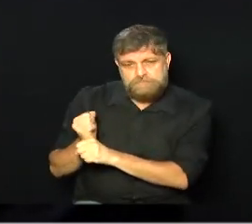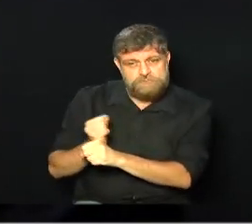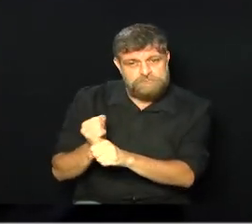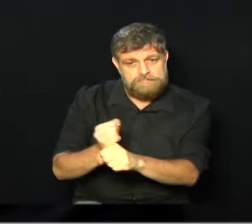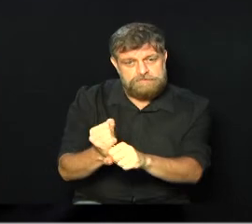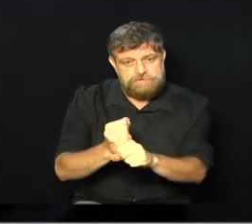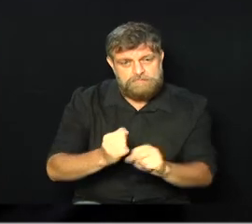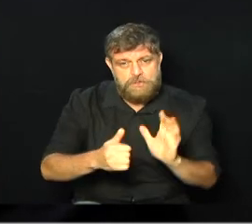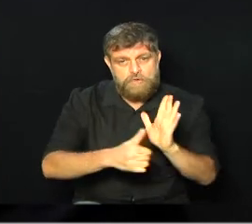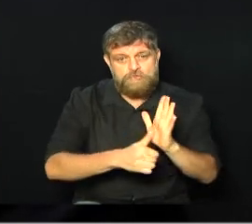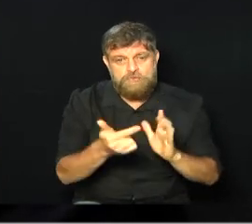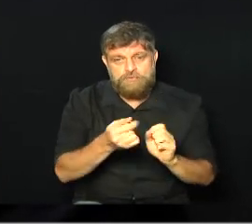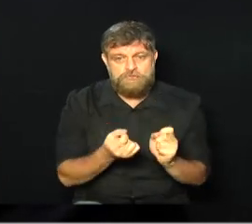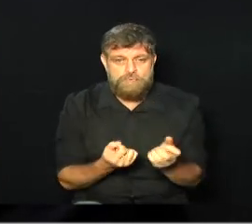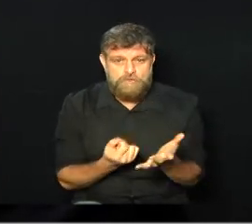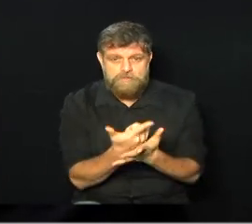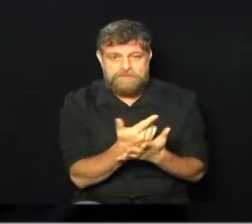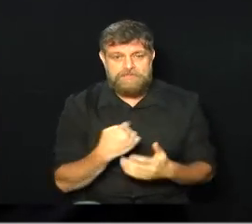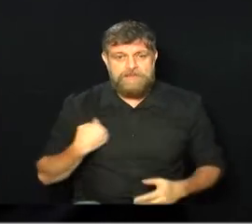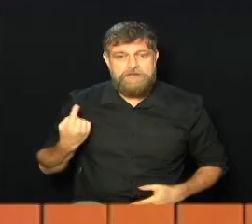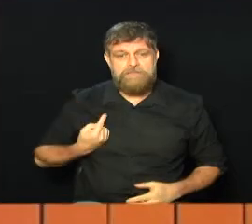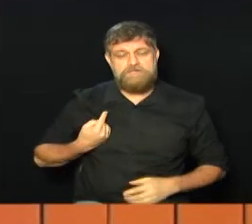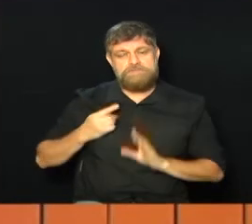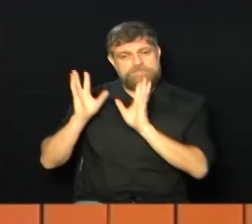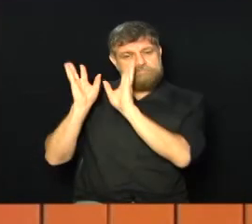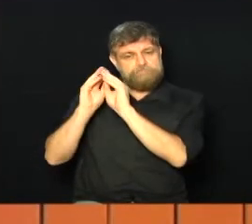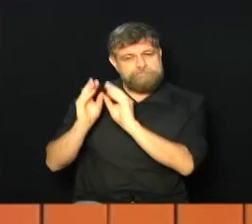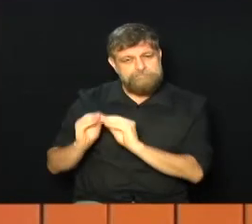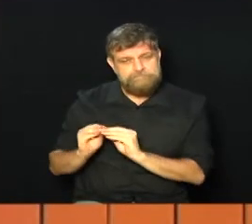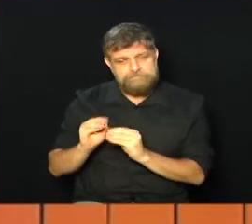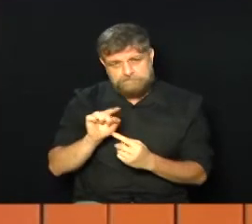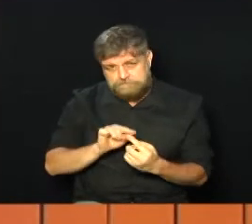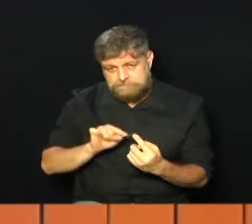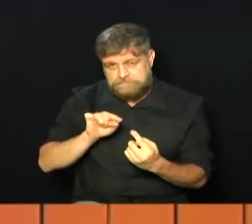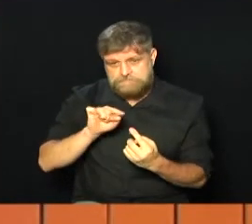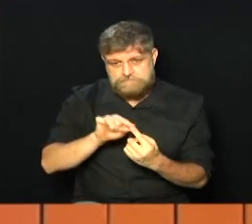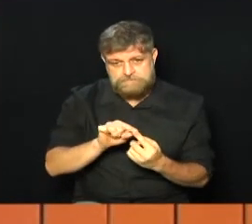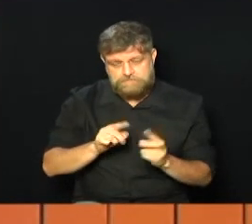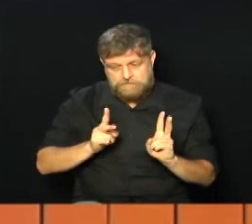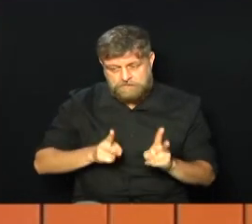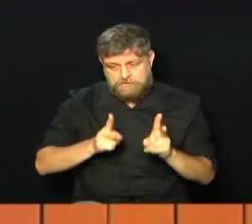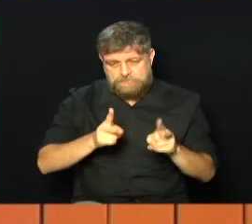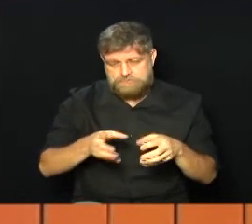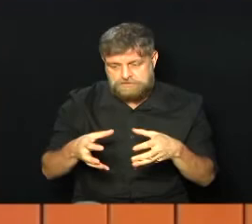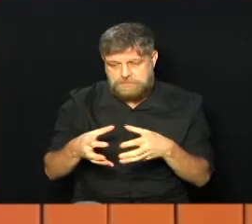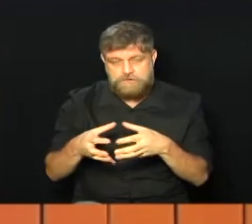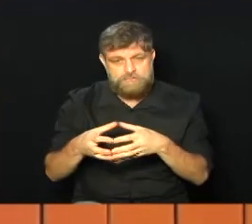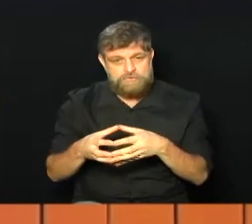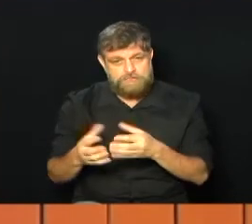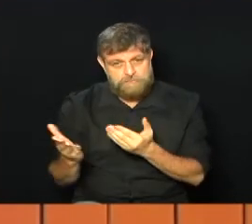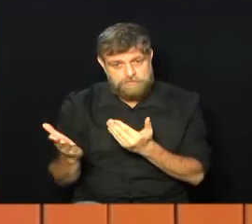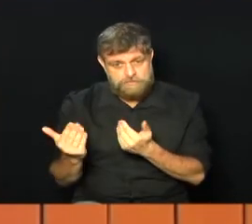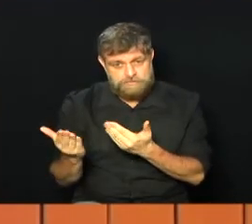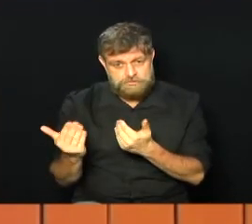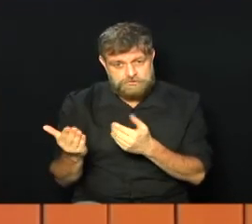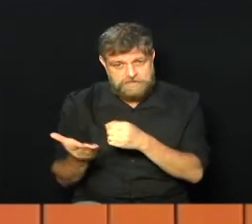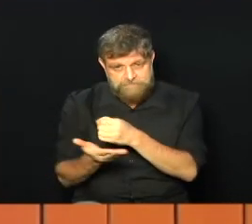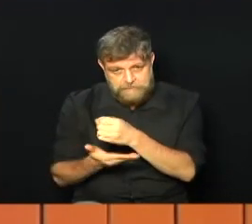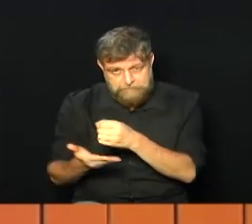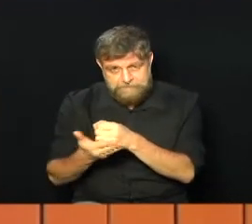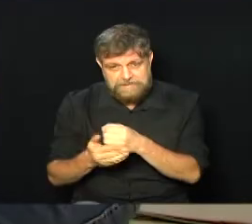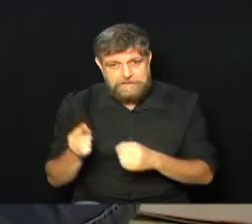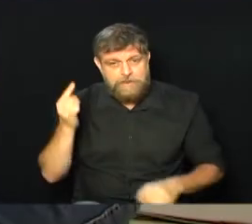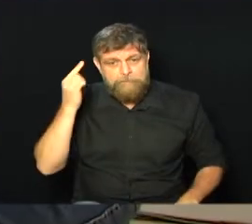clube. E para a gente poder encerrar, o seu objetivo é continuar na base? Você pensa em um dia ser treinador